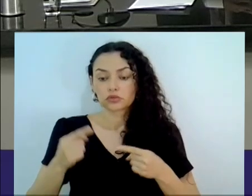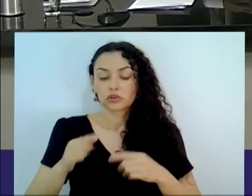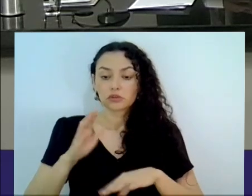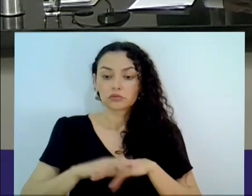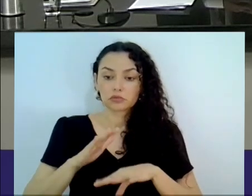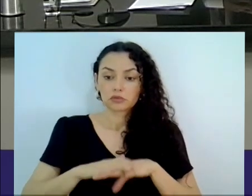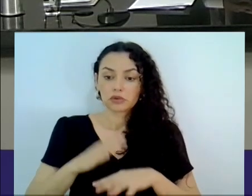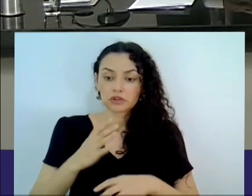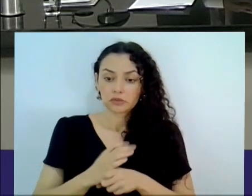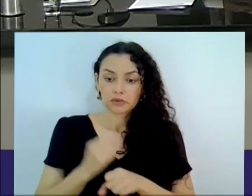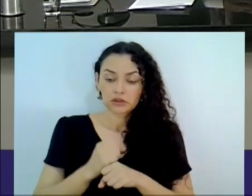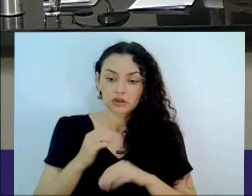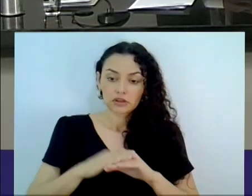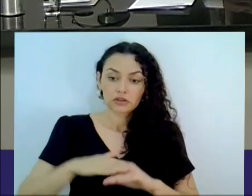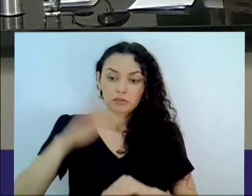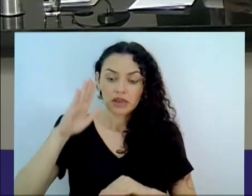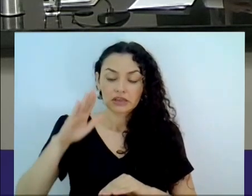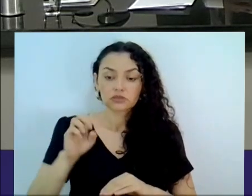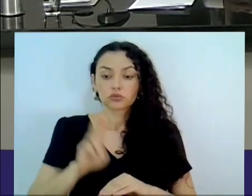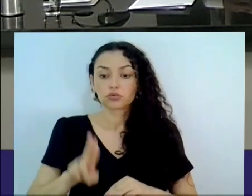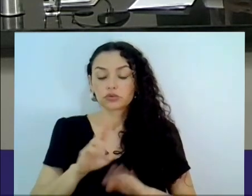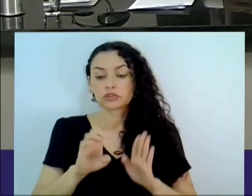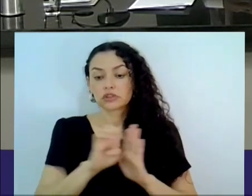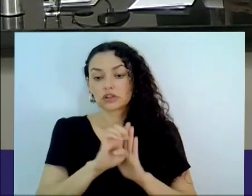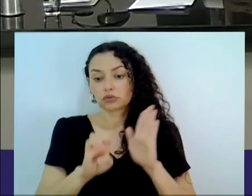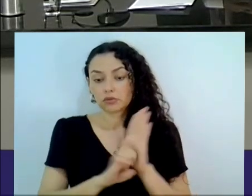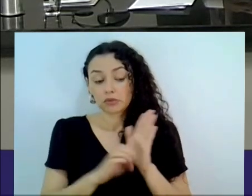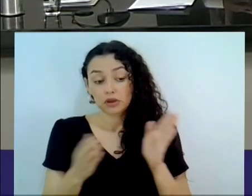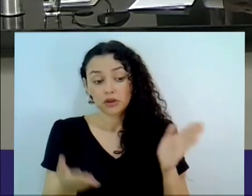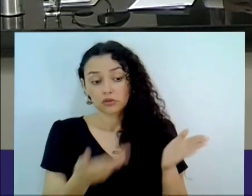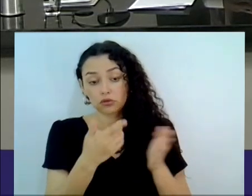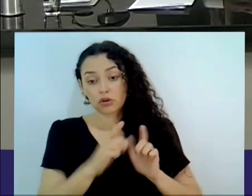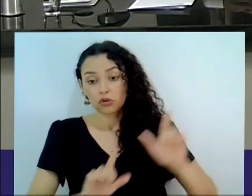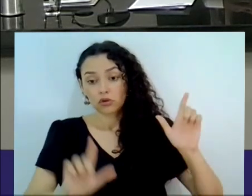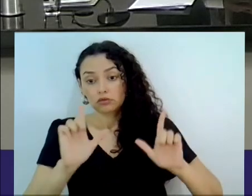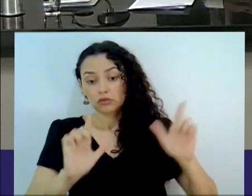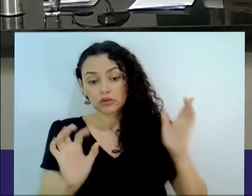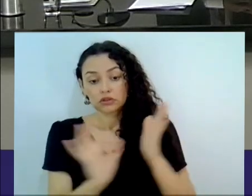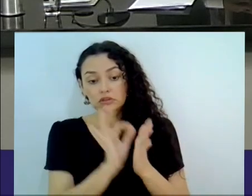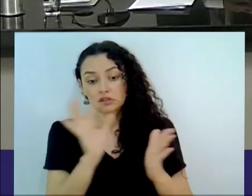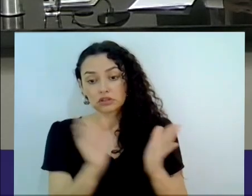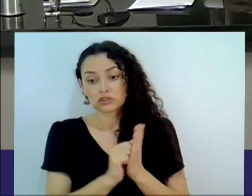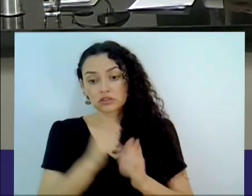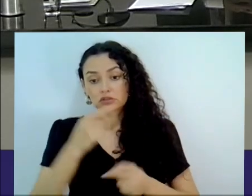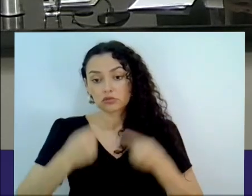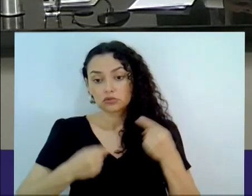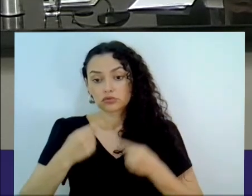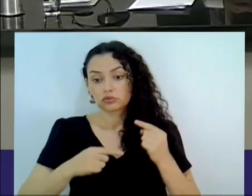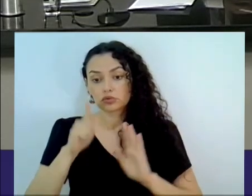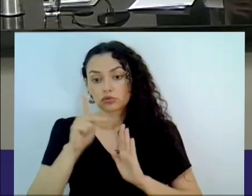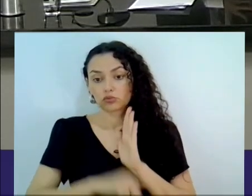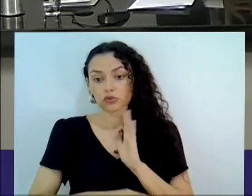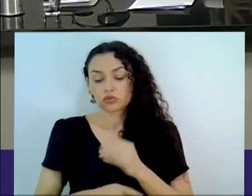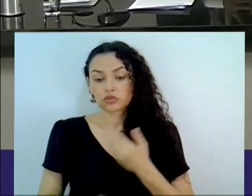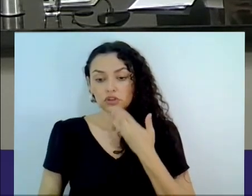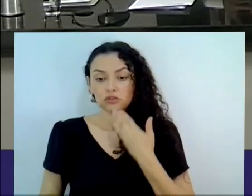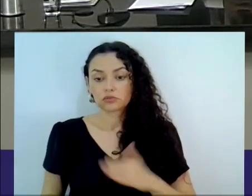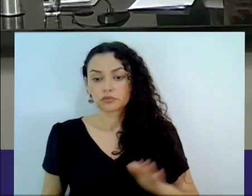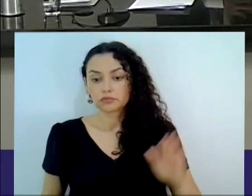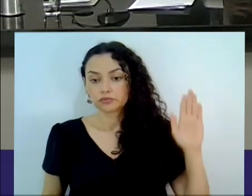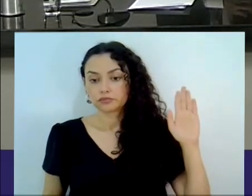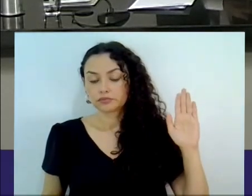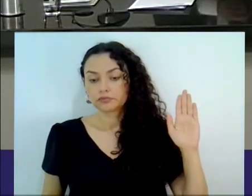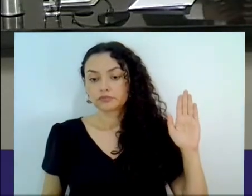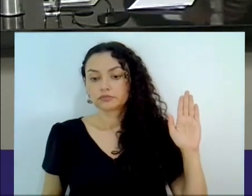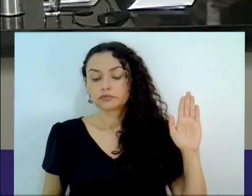o único projeto em pauta para a noite que pretendia determinar a proteção e a segurança do Entorno das ferrovias de Botucatu recebeu pedido